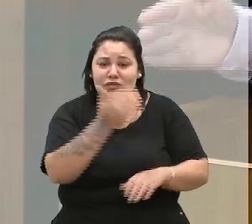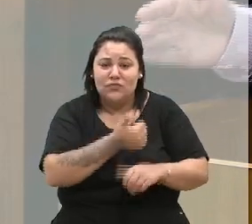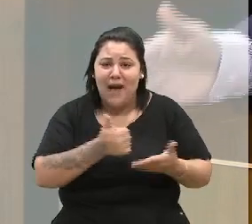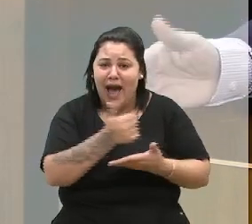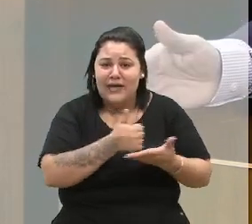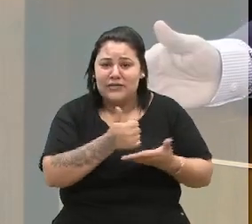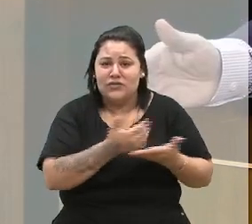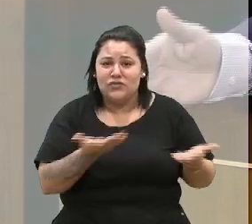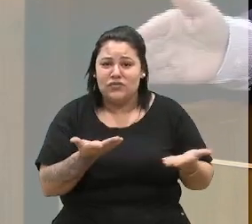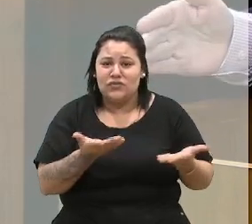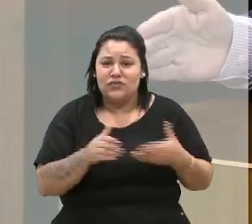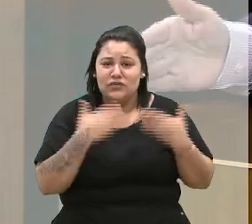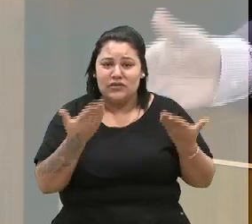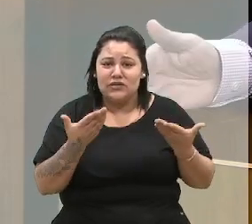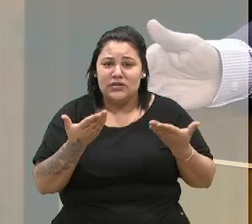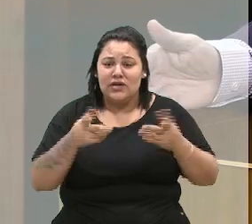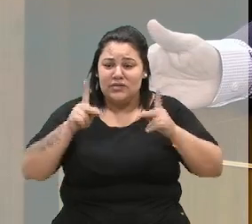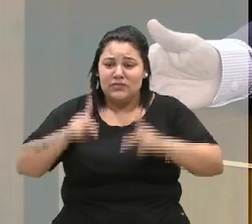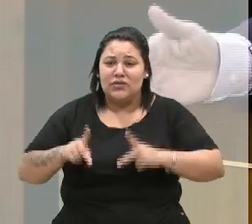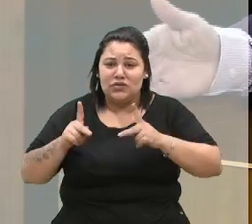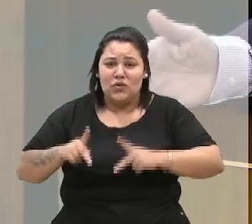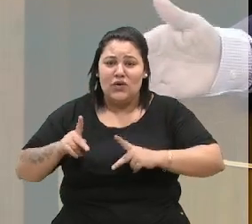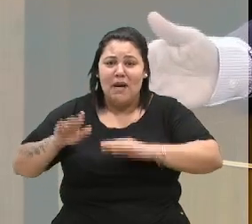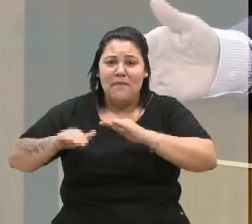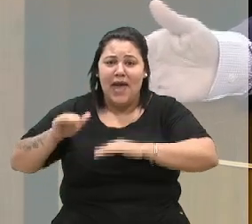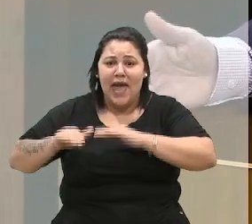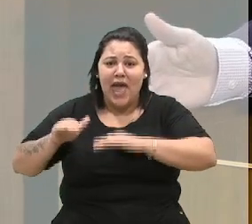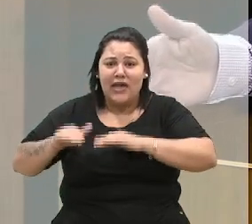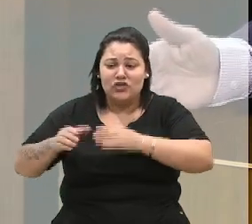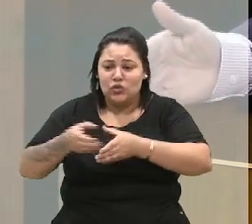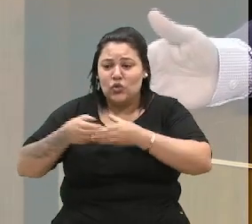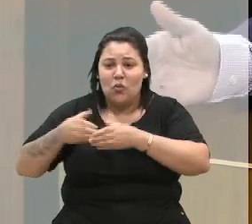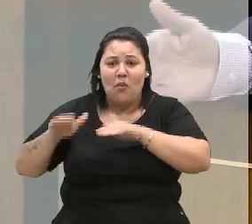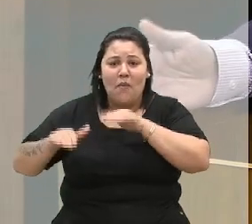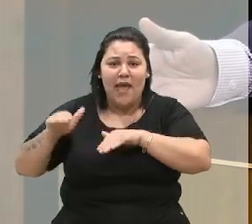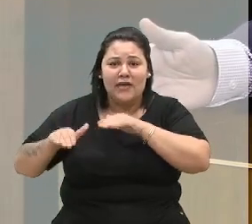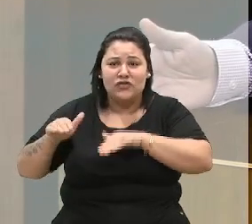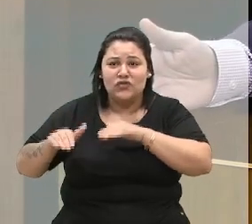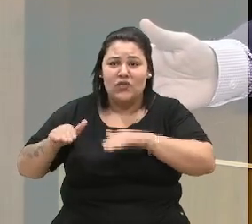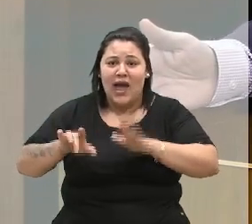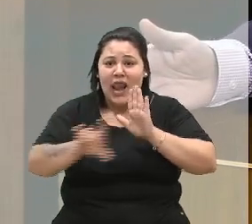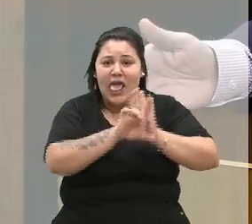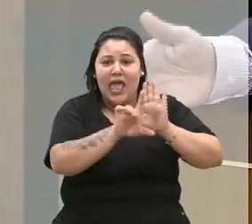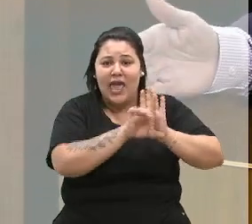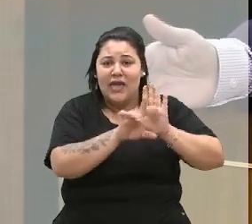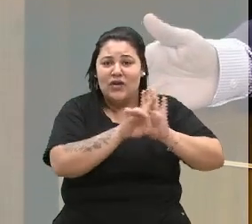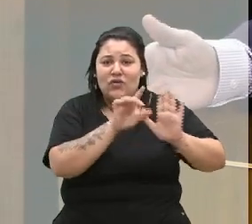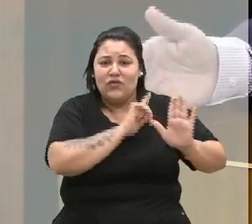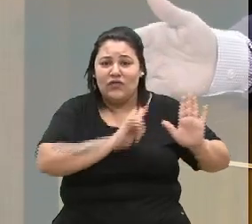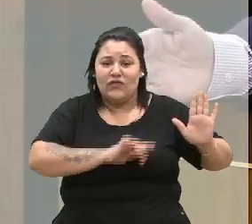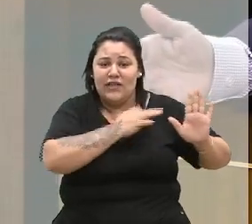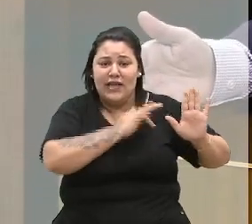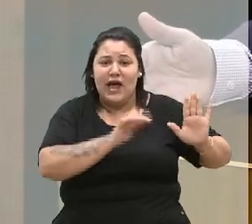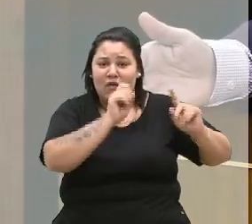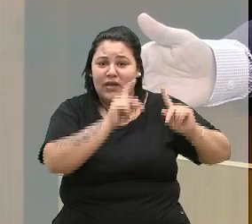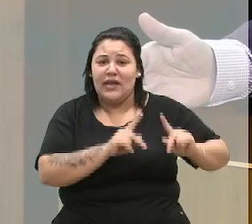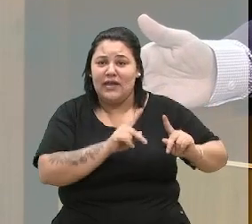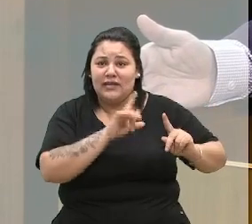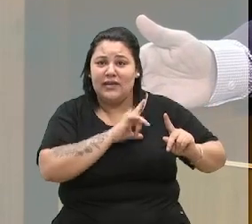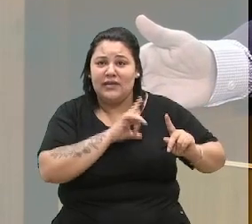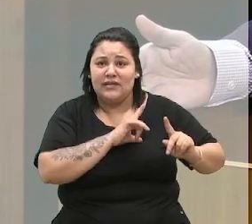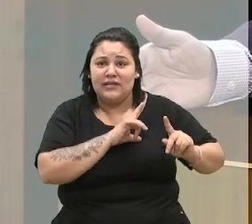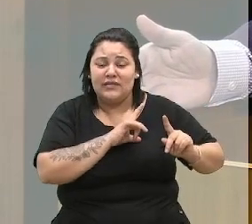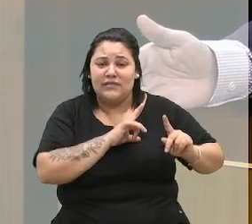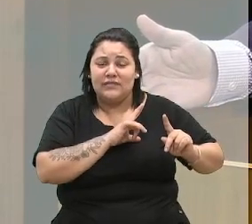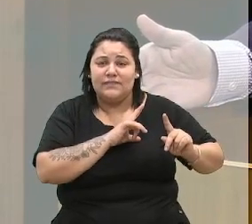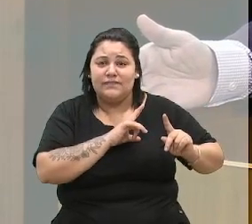as MEIs, o profissional liberal, quem está carregando isso nas costas... Essa é uma parte. Existe um personagem